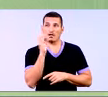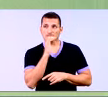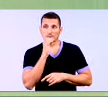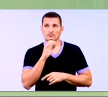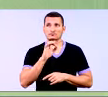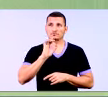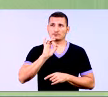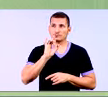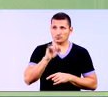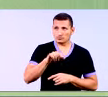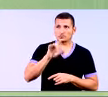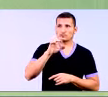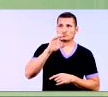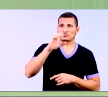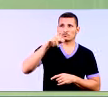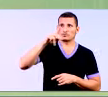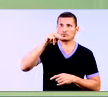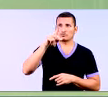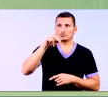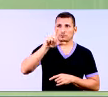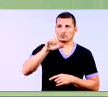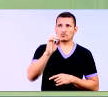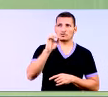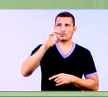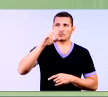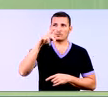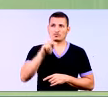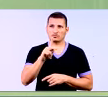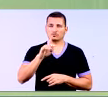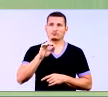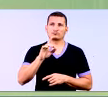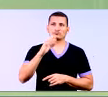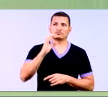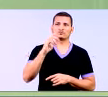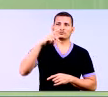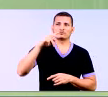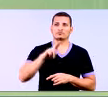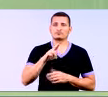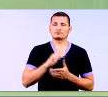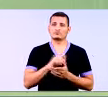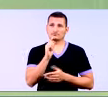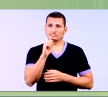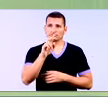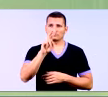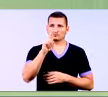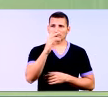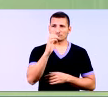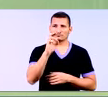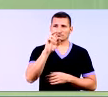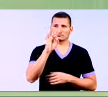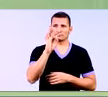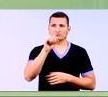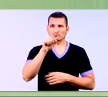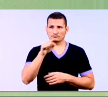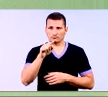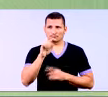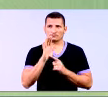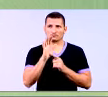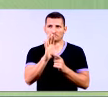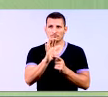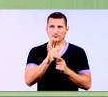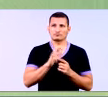do processador. Esse hertz, que a gente representa aqui o clock da